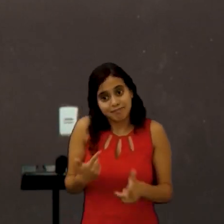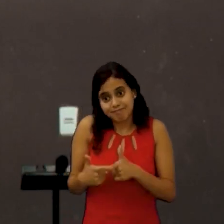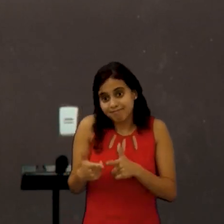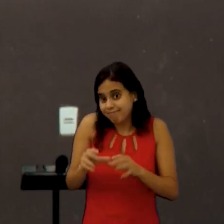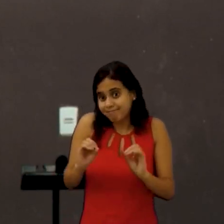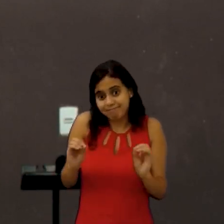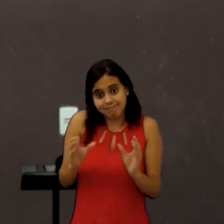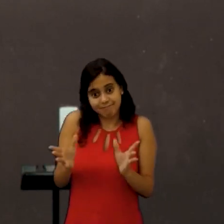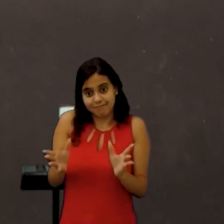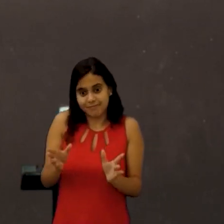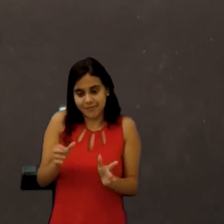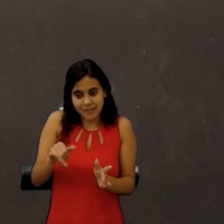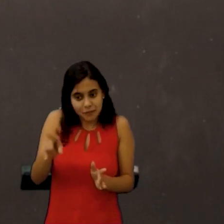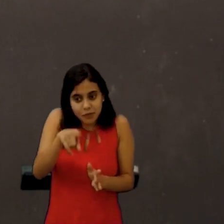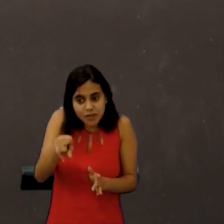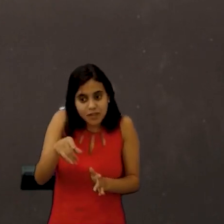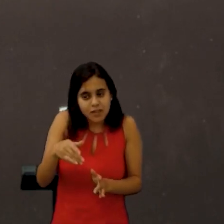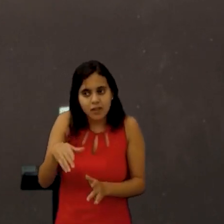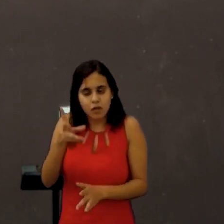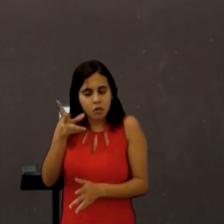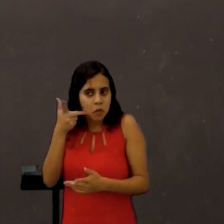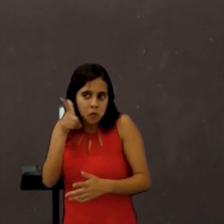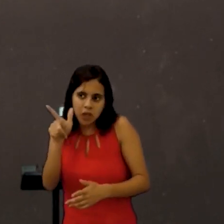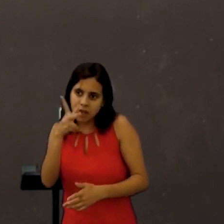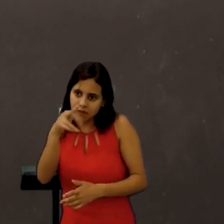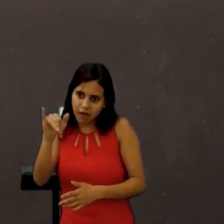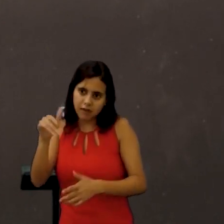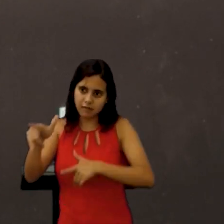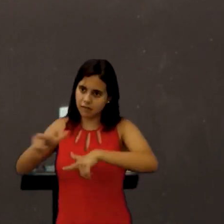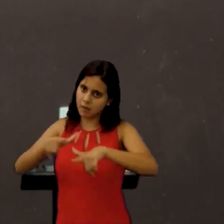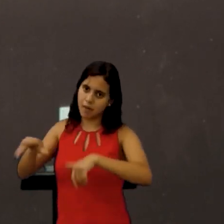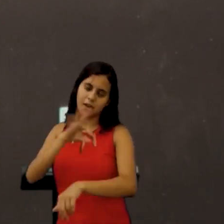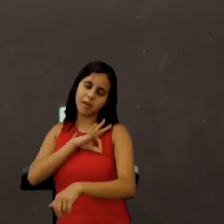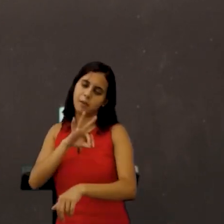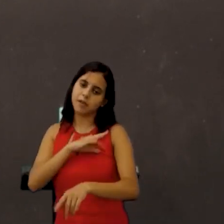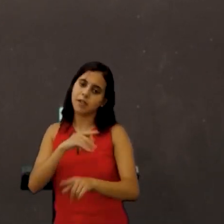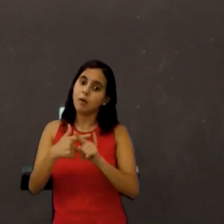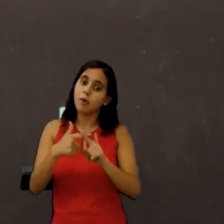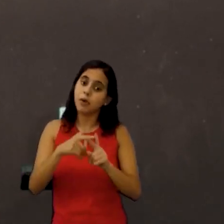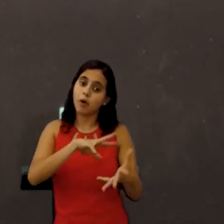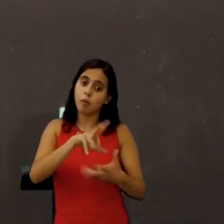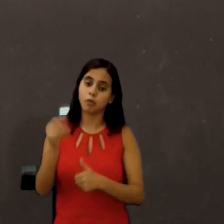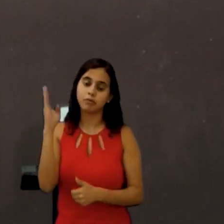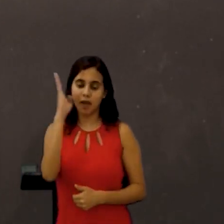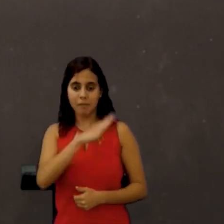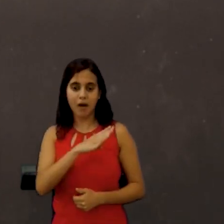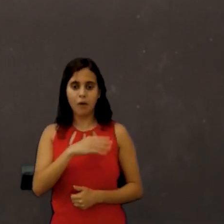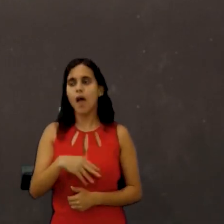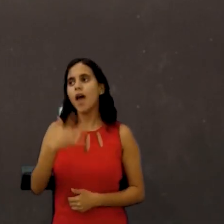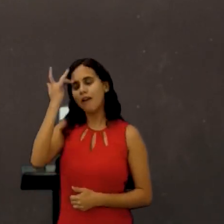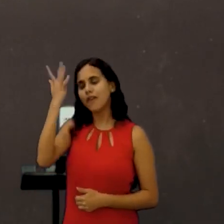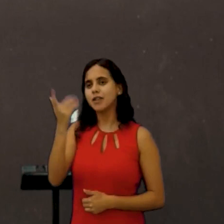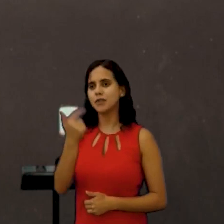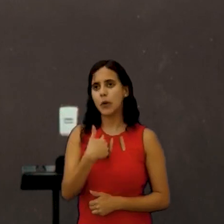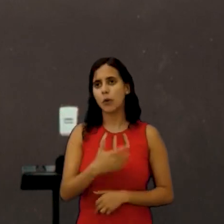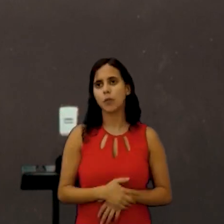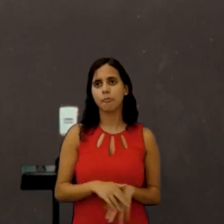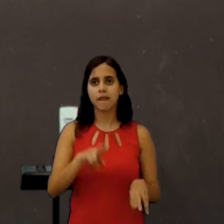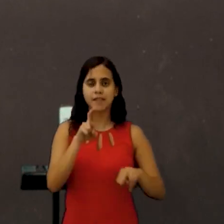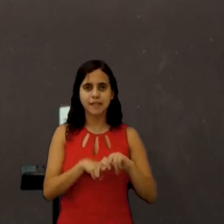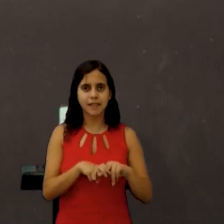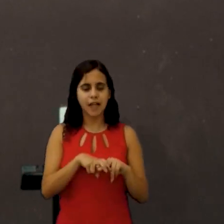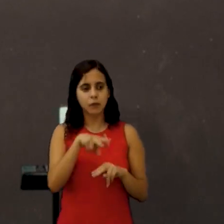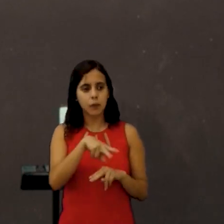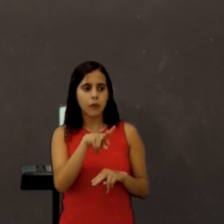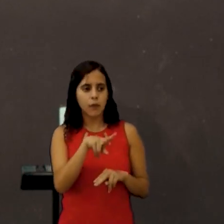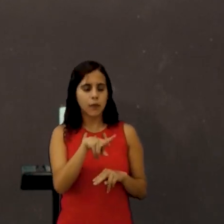dá. Porque o mundo é quebrado, o mundo é mau, gente. É muito fácil eu de fora, comendo meu sushi e olhando para